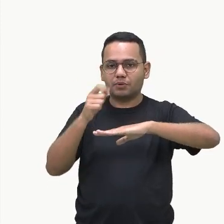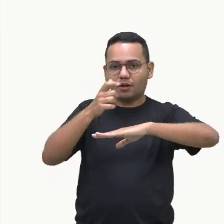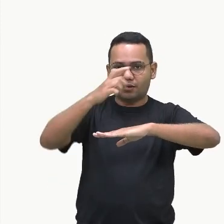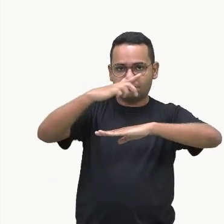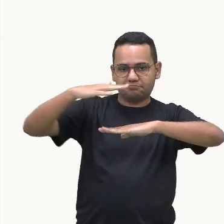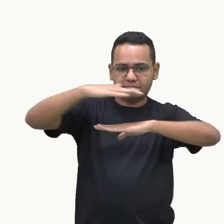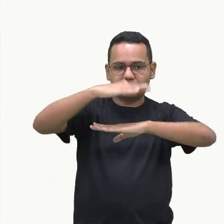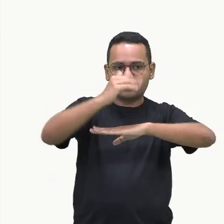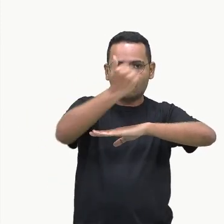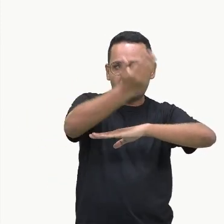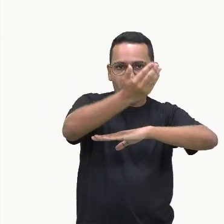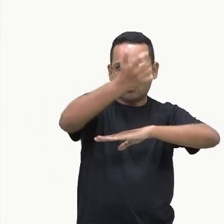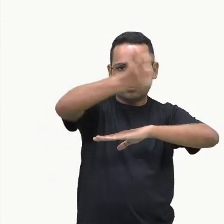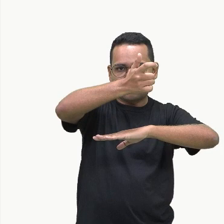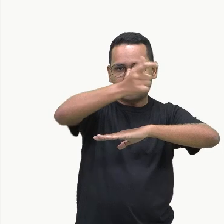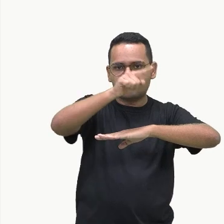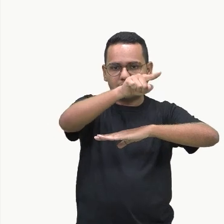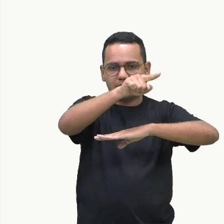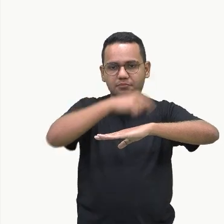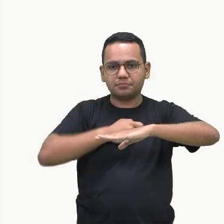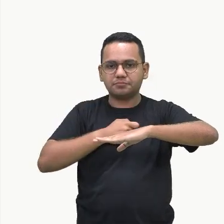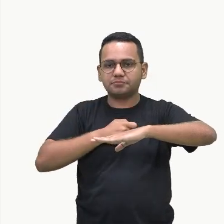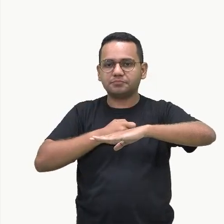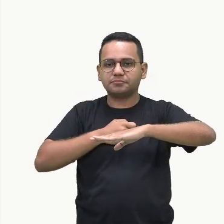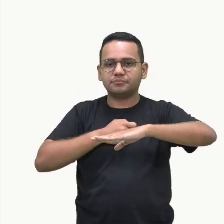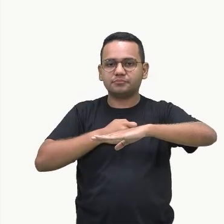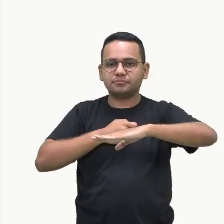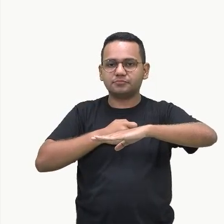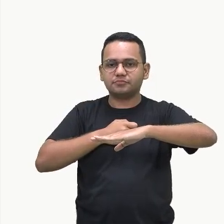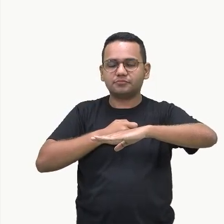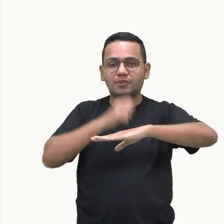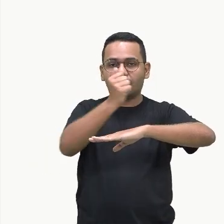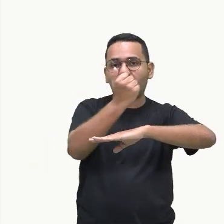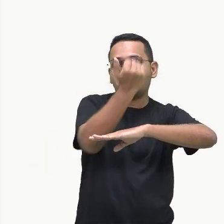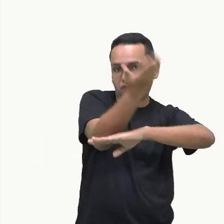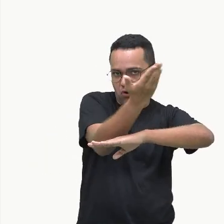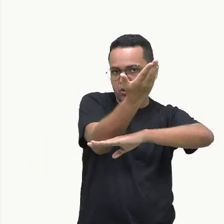fora é chamada de região externa,